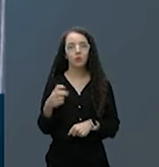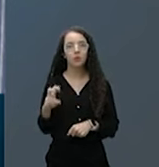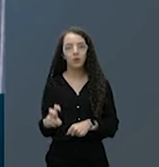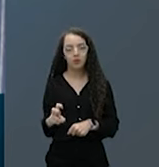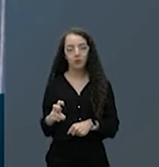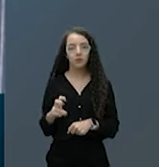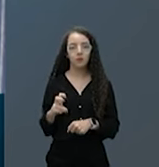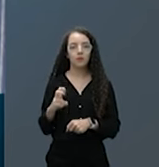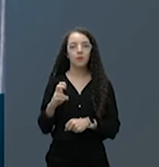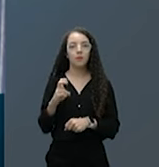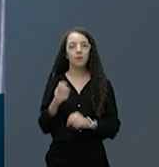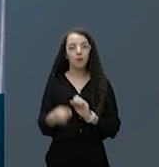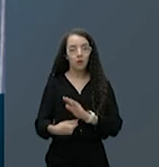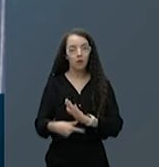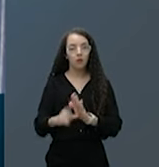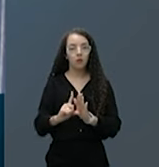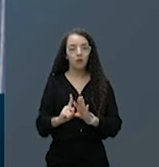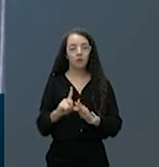de